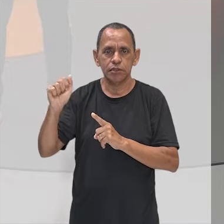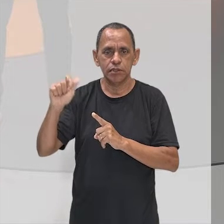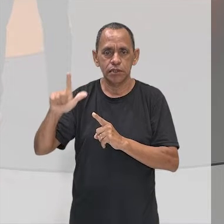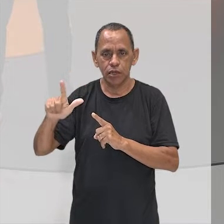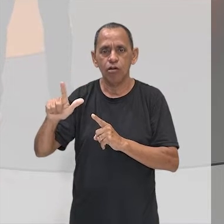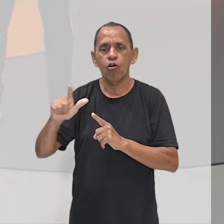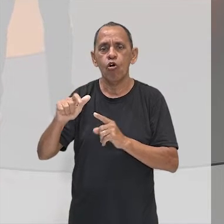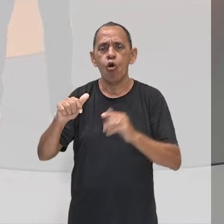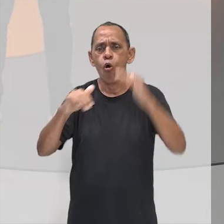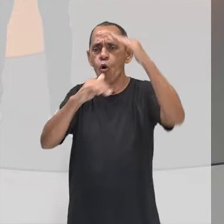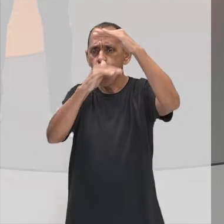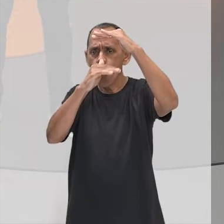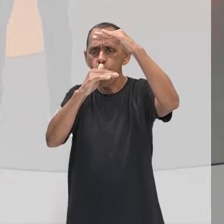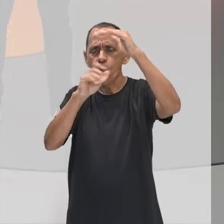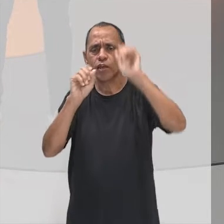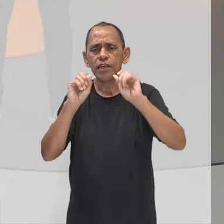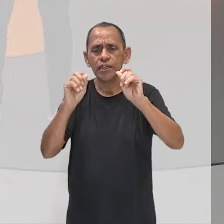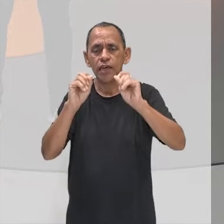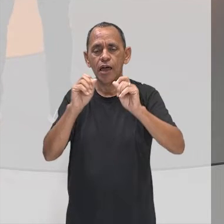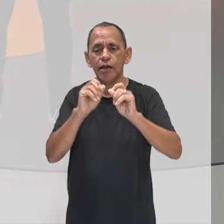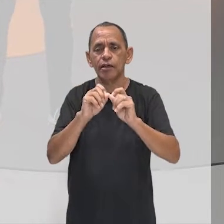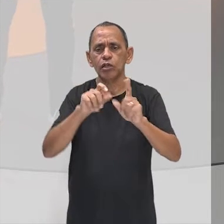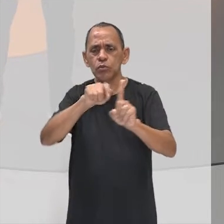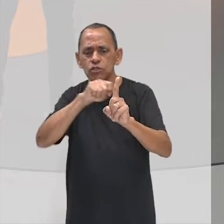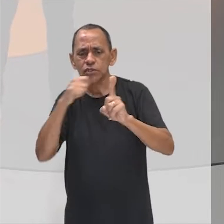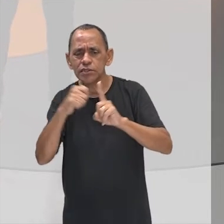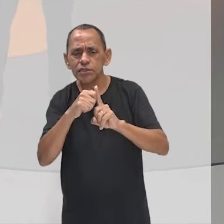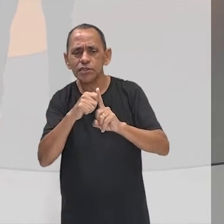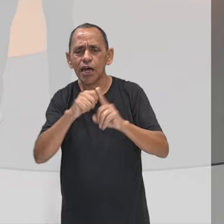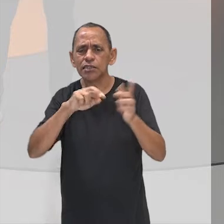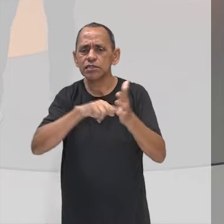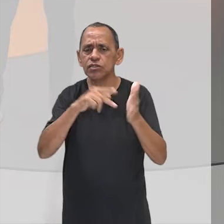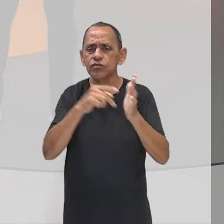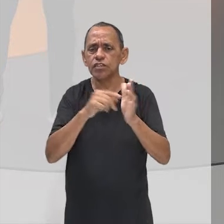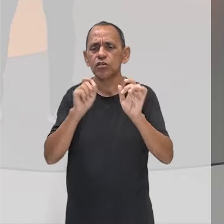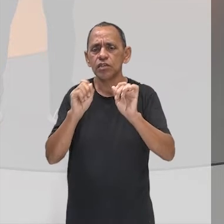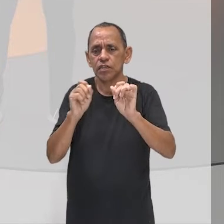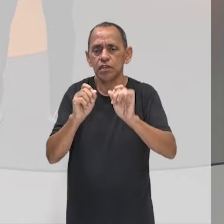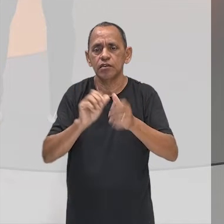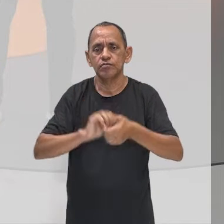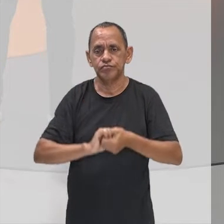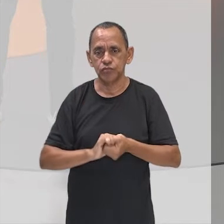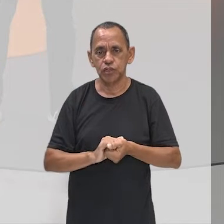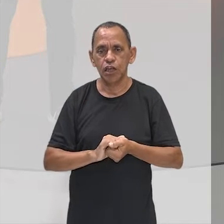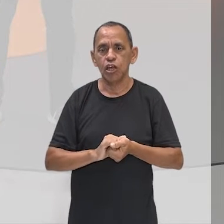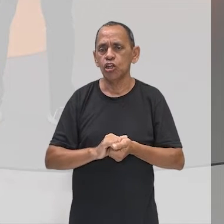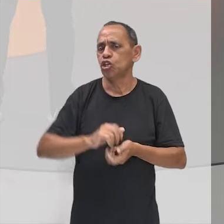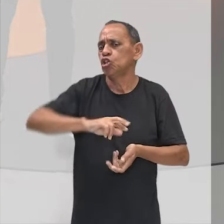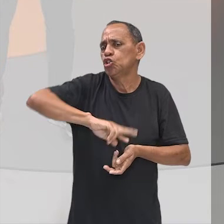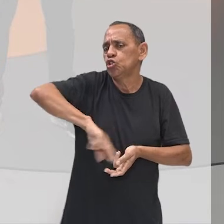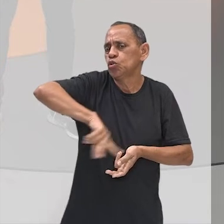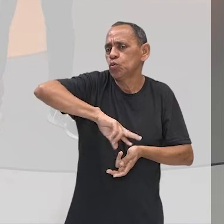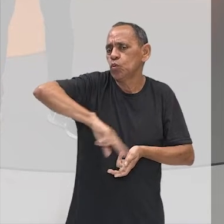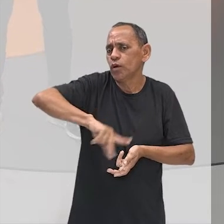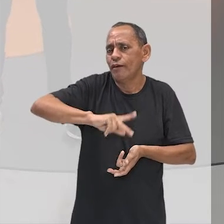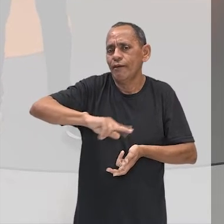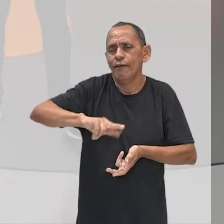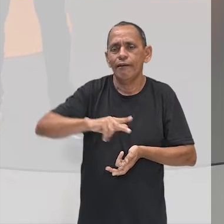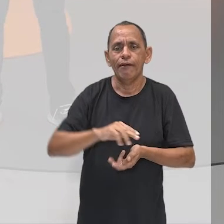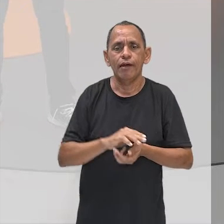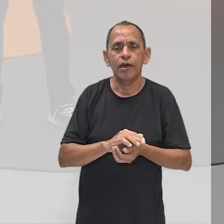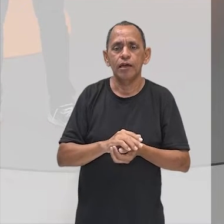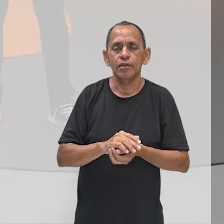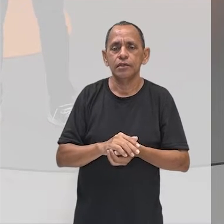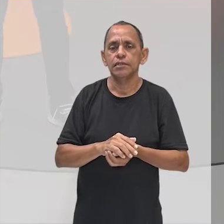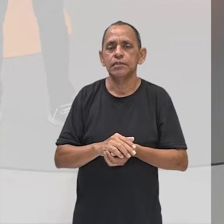sociedade estamental? Uma sociedade estamental, turminha, é aquela sociedade que não tem mobilidade social. Se você